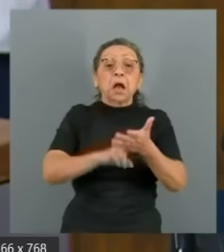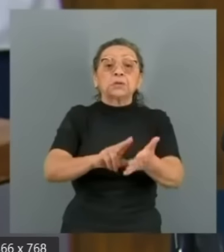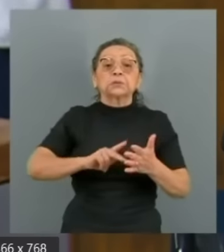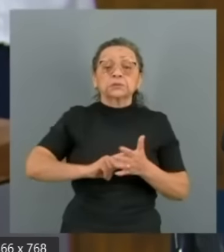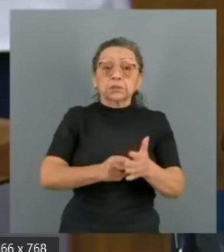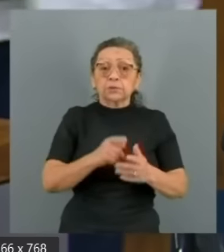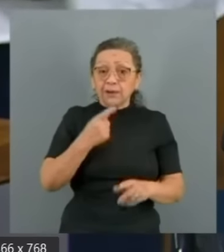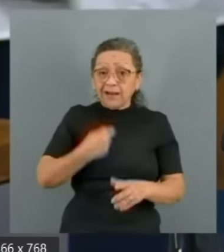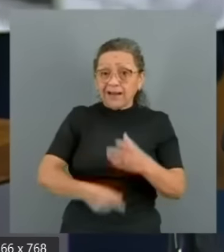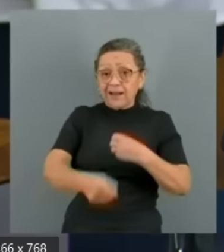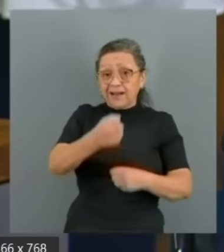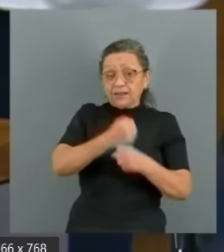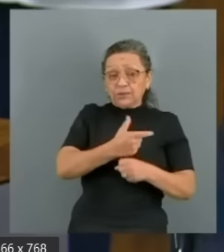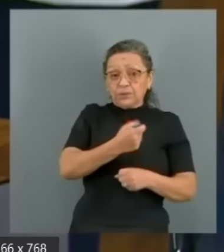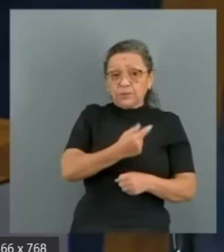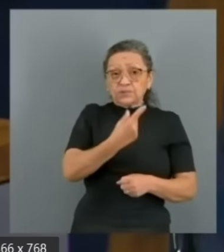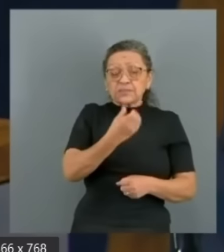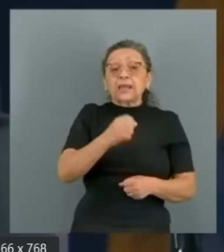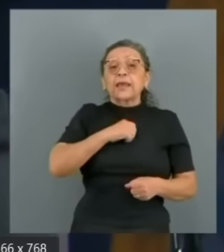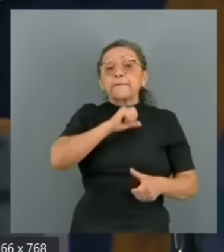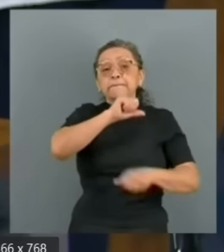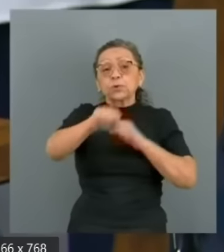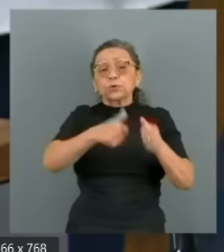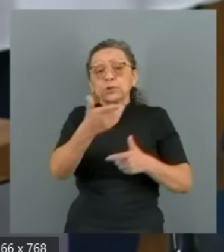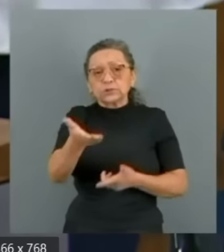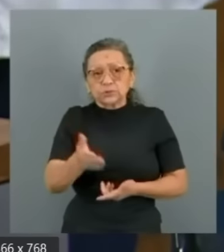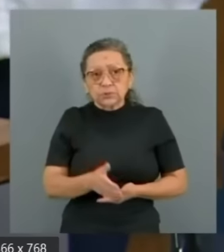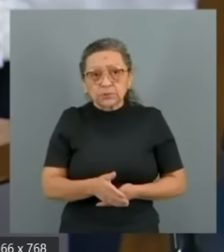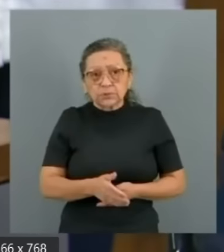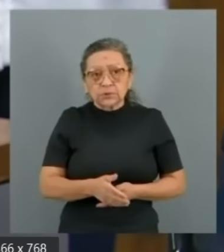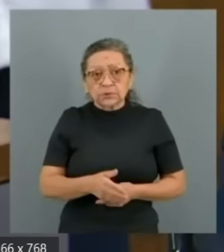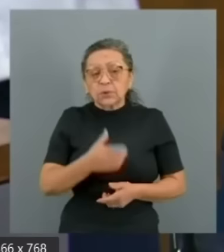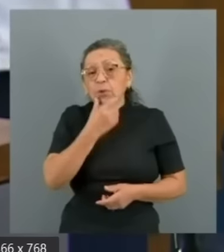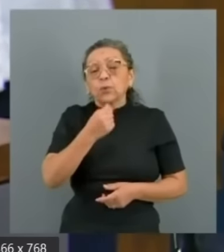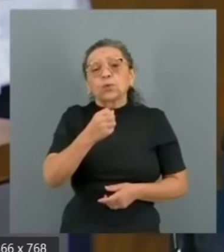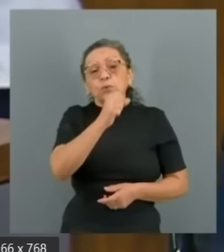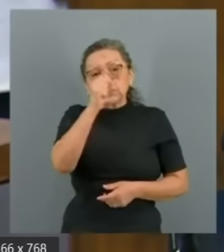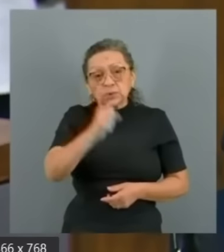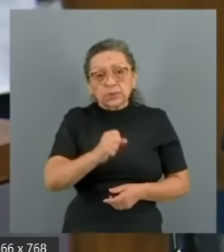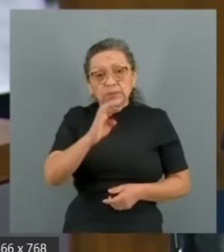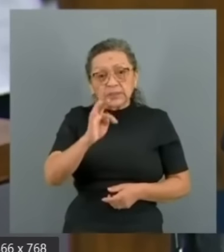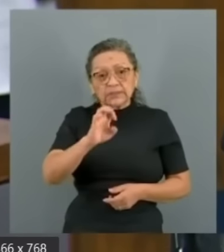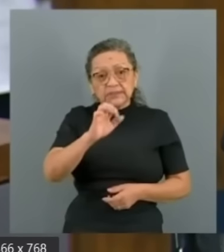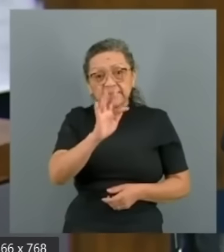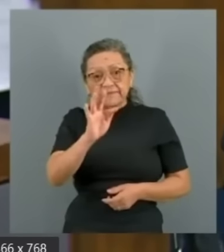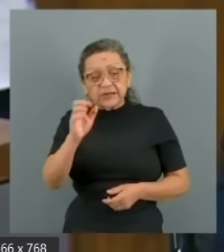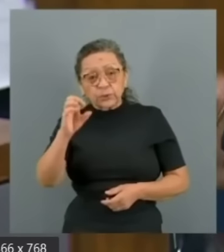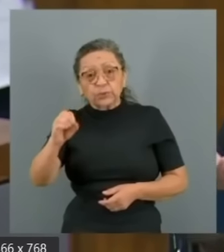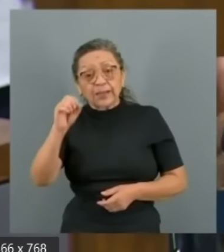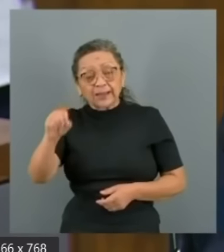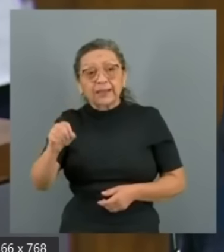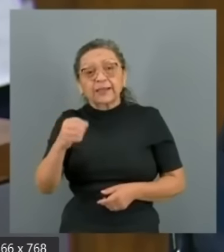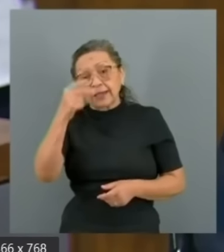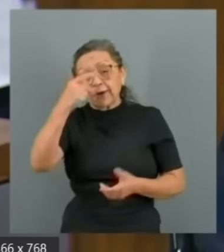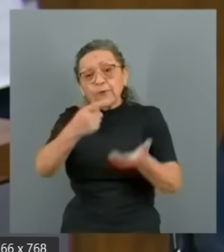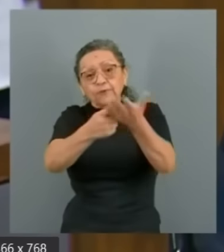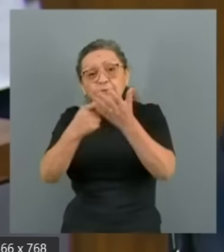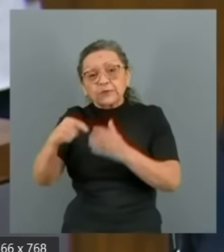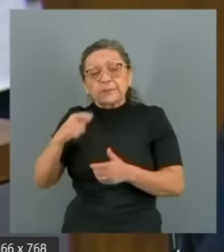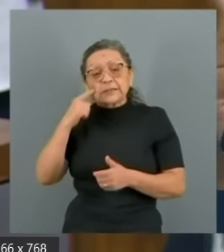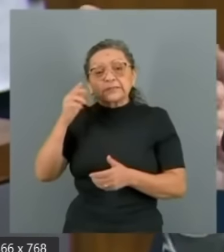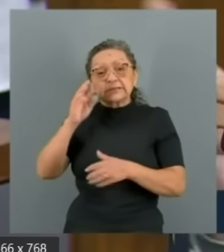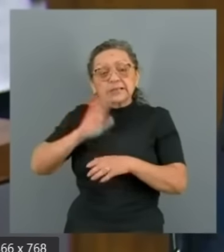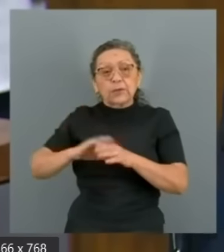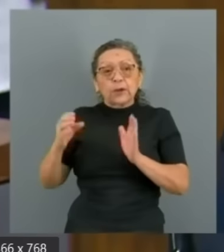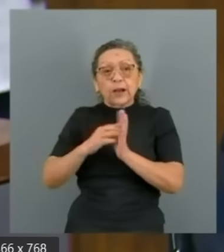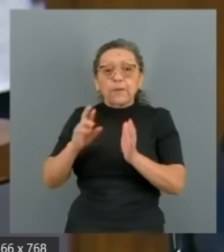Em 2016, quem foi que mudou esse parecer? O senhor Stefanuto, justamente aquele cidadão que ele convidou depois para ser procurador